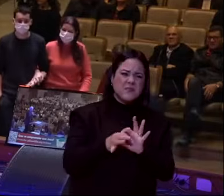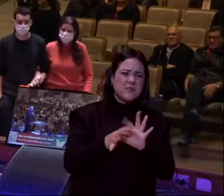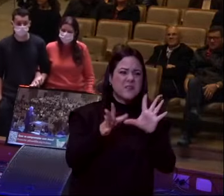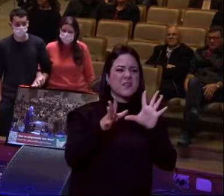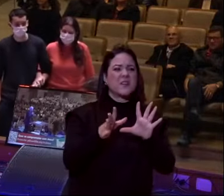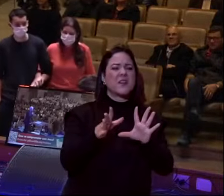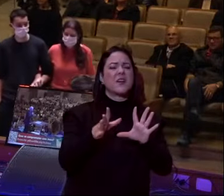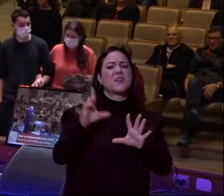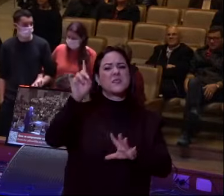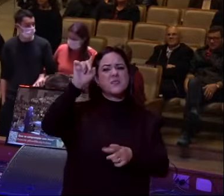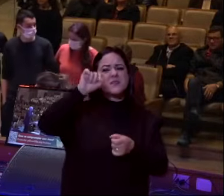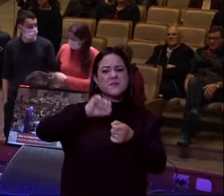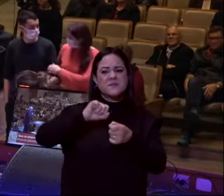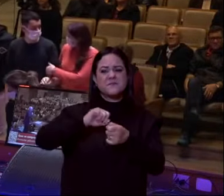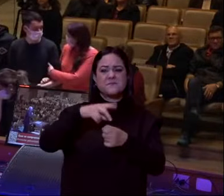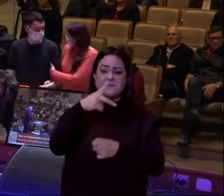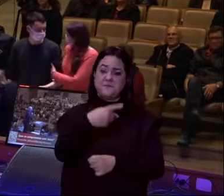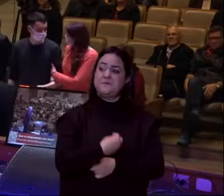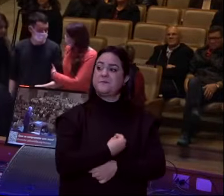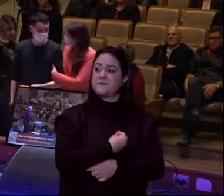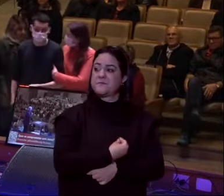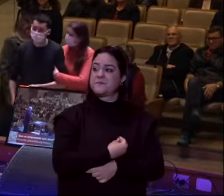Deus acontecer na tua vida.